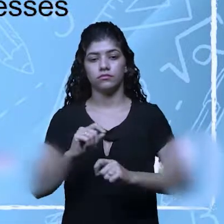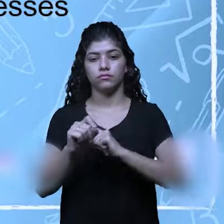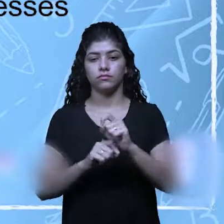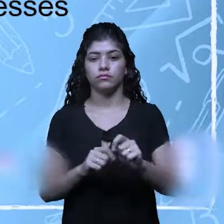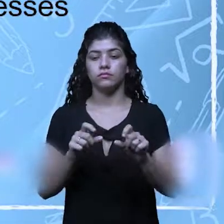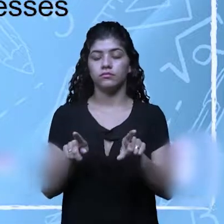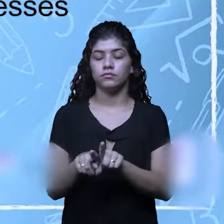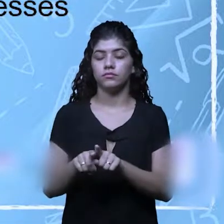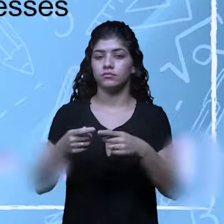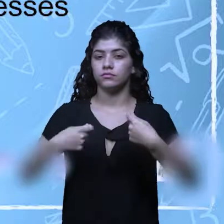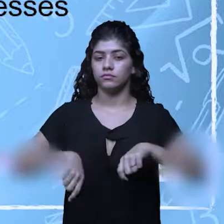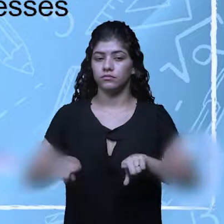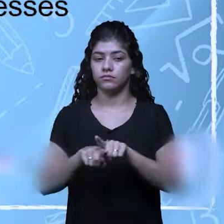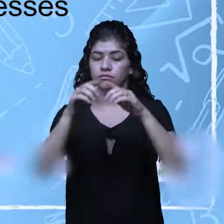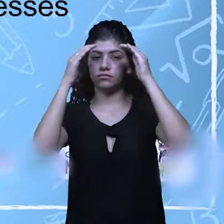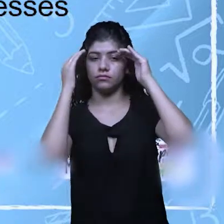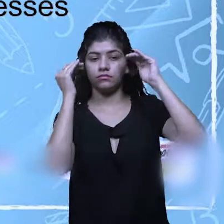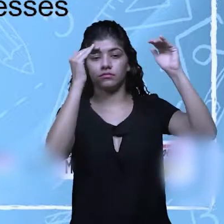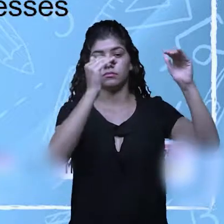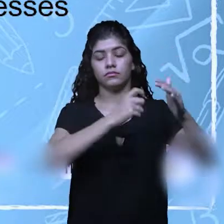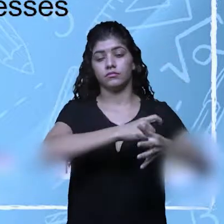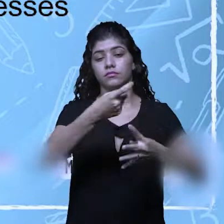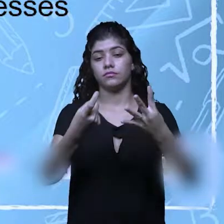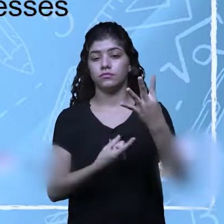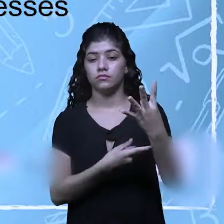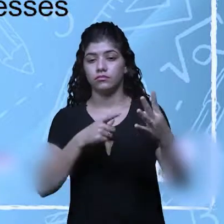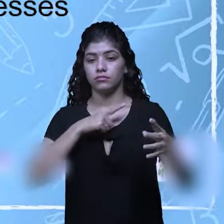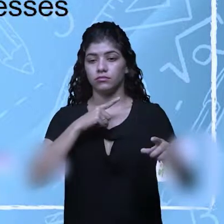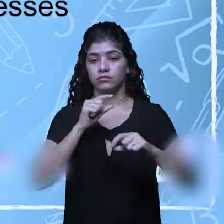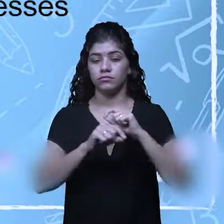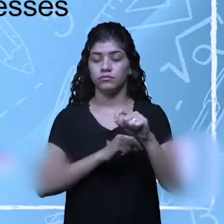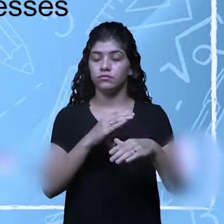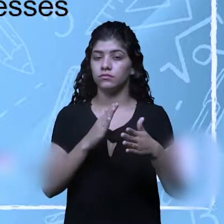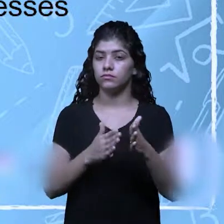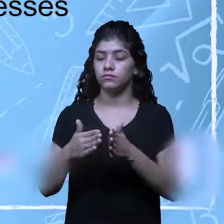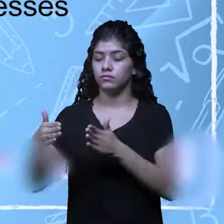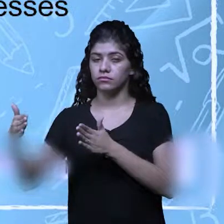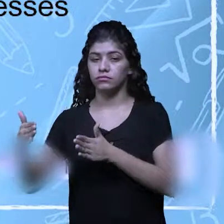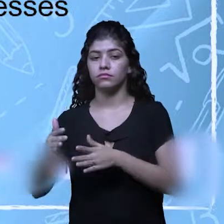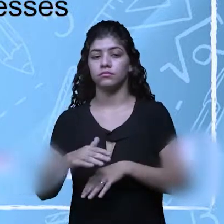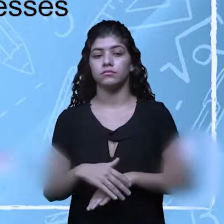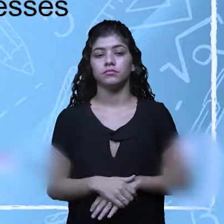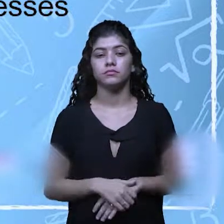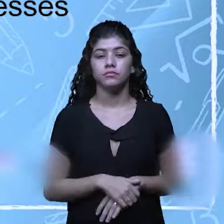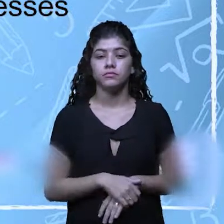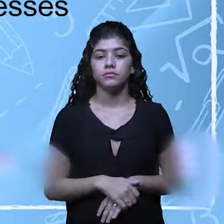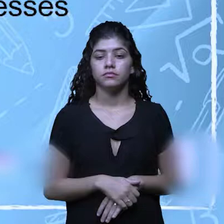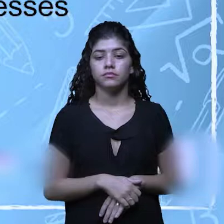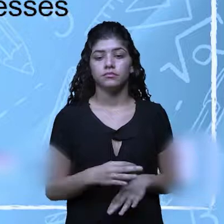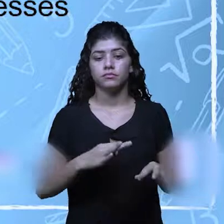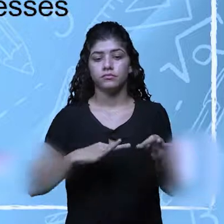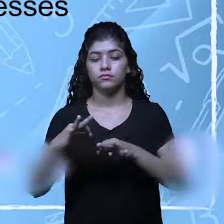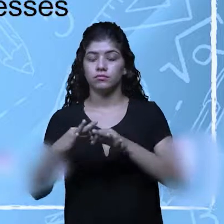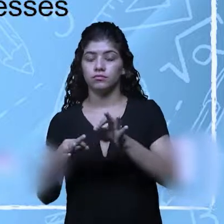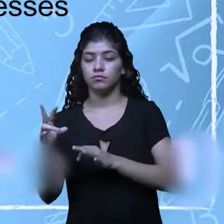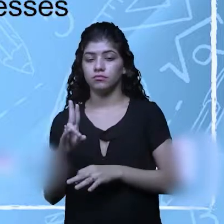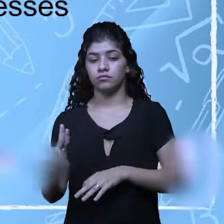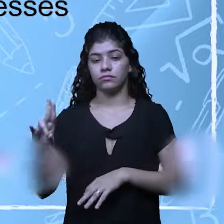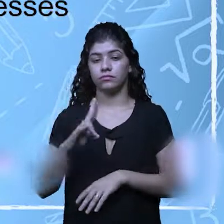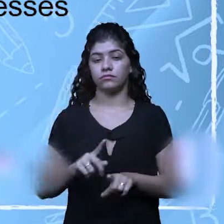quando precisamos atender a requisitos, ou seja, temos tolerância de processos ou produtos